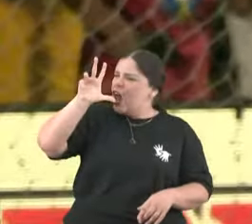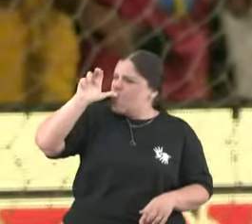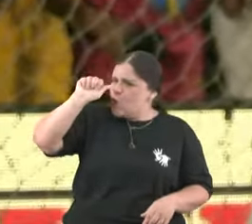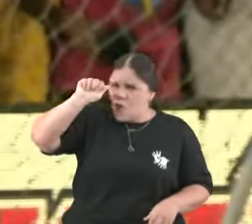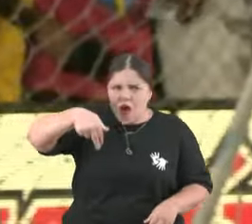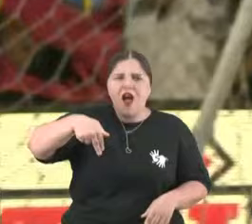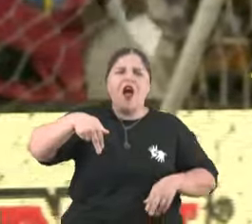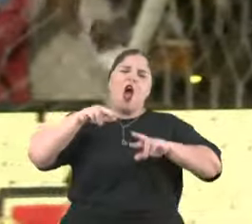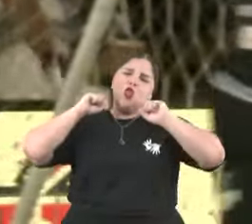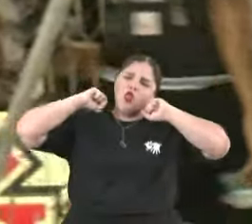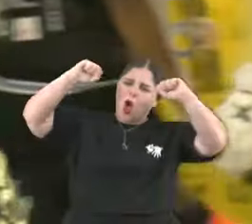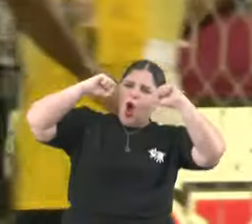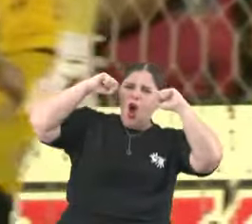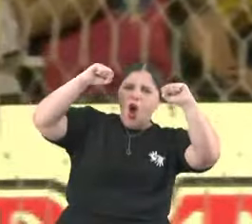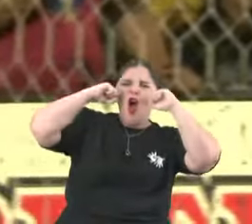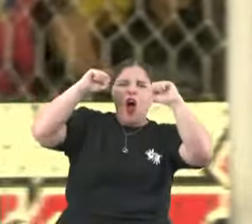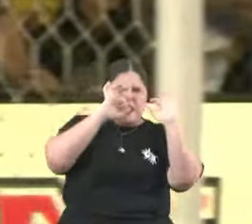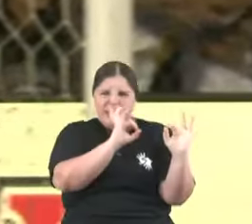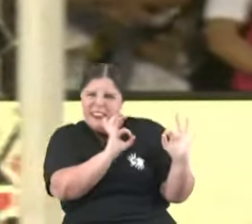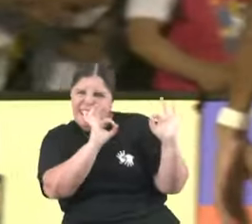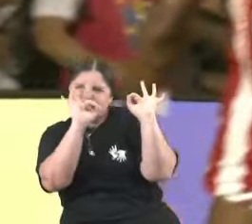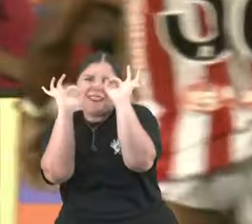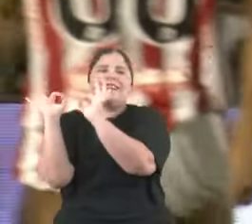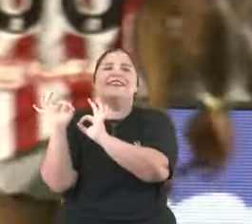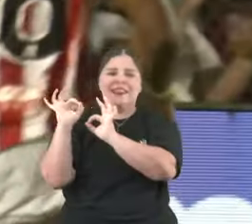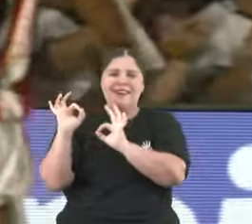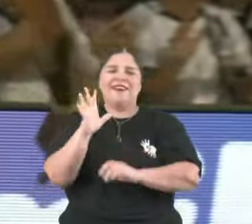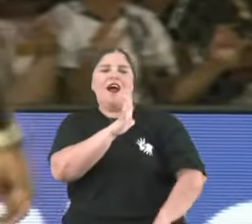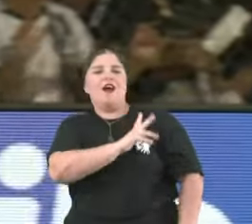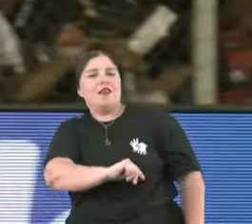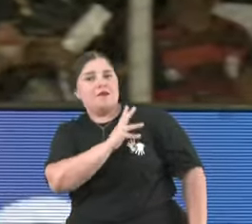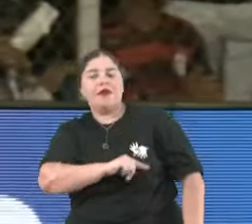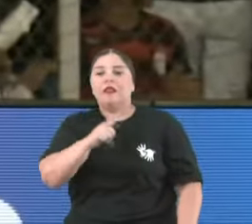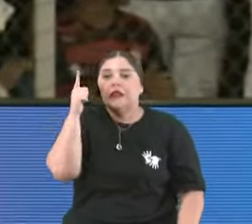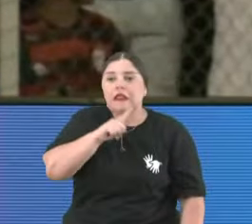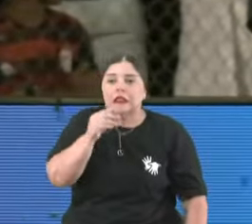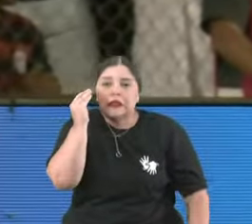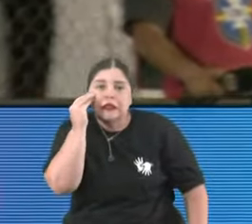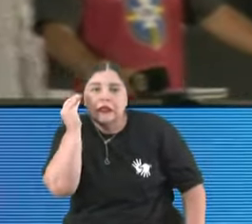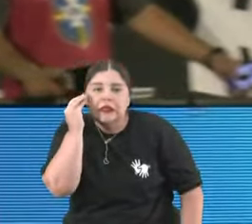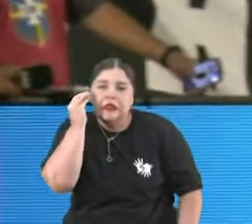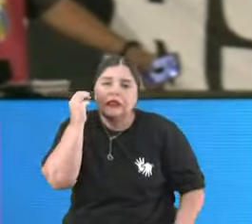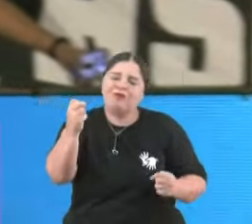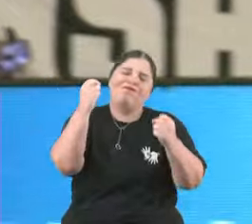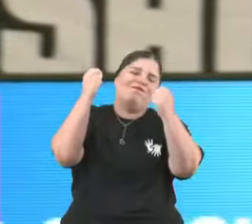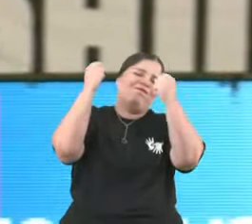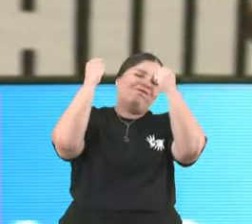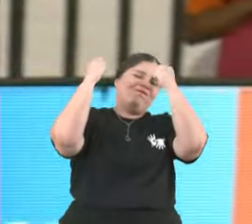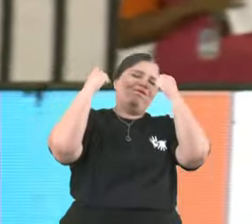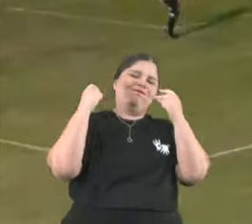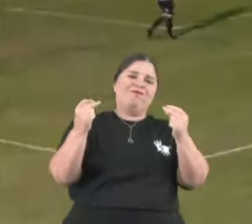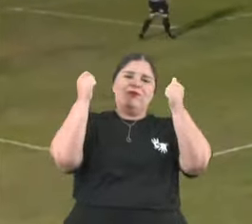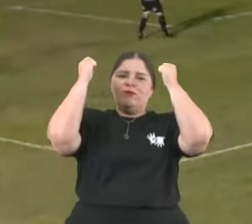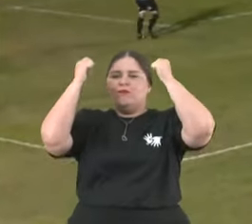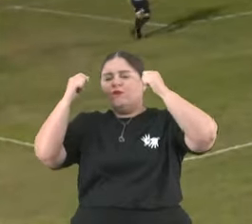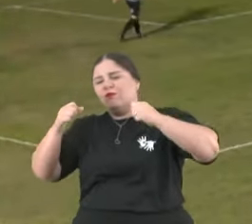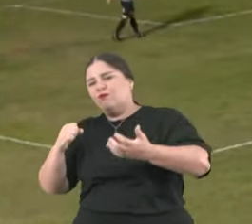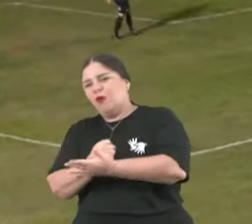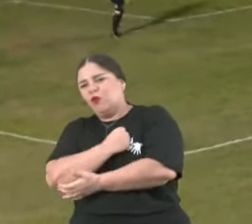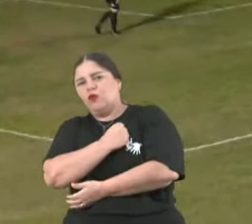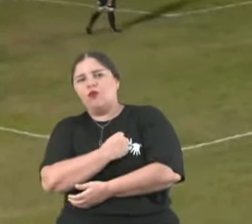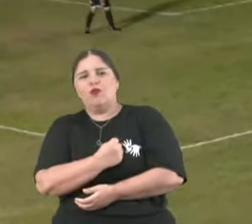na tentativa agora do CRB. Você vê como se lamentou o Anselmo. Galera do Asa deu